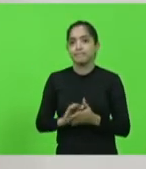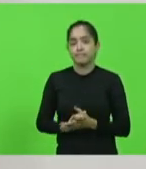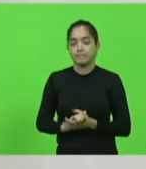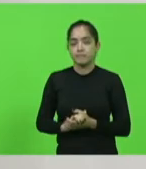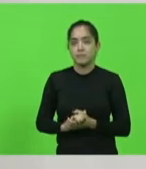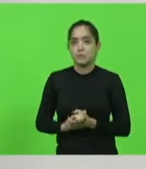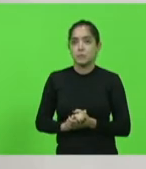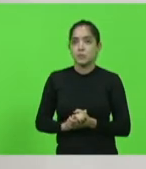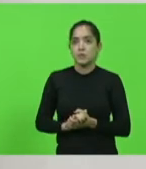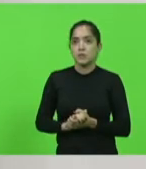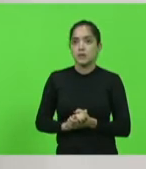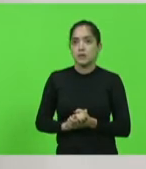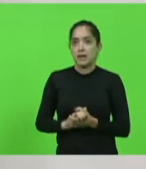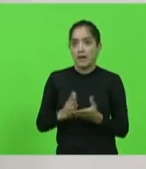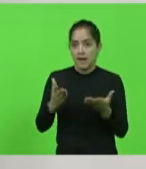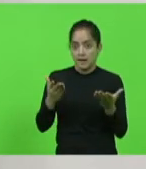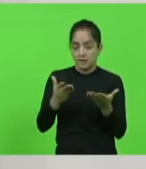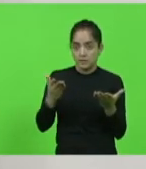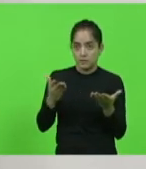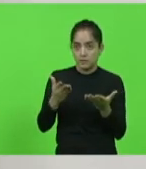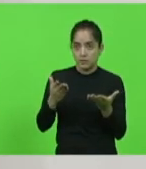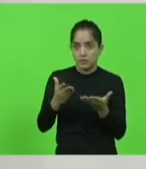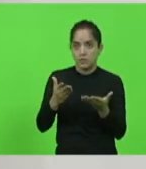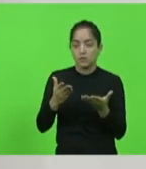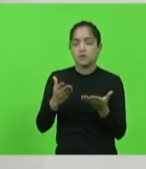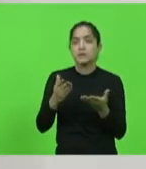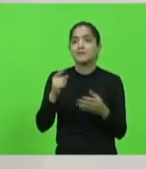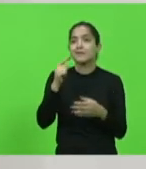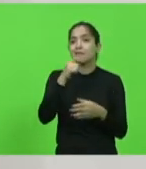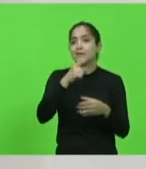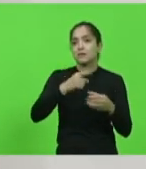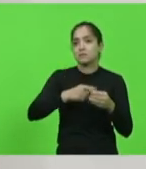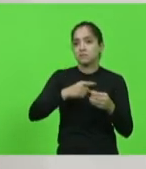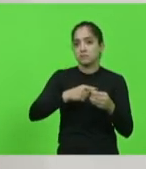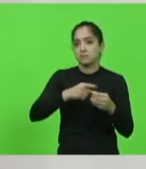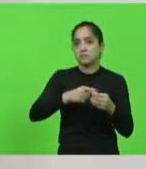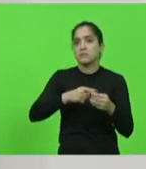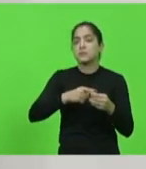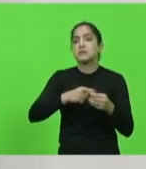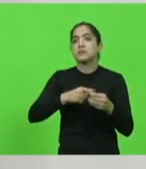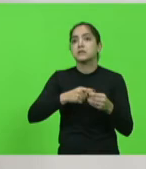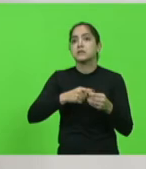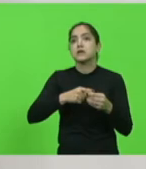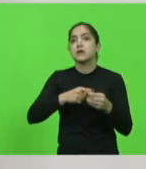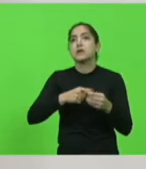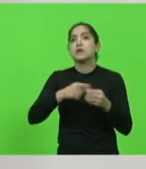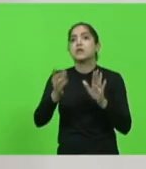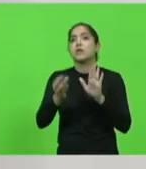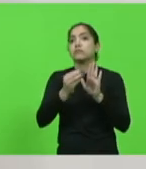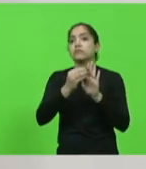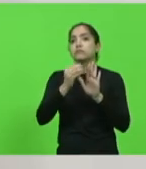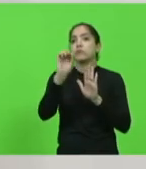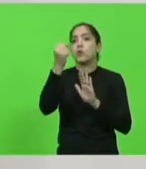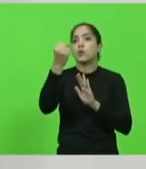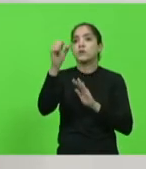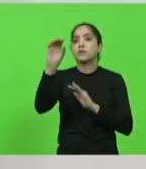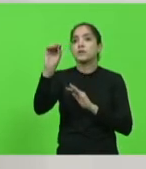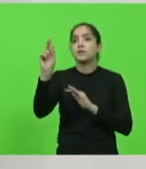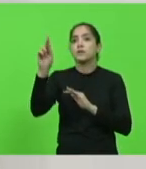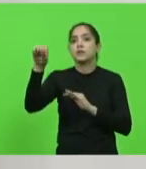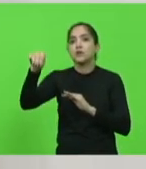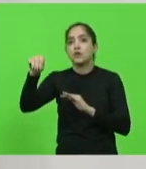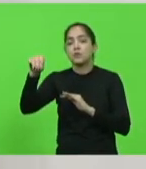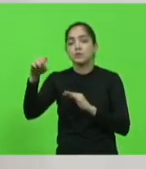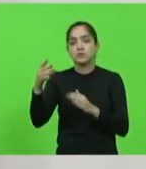Mas, inclusive, agora, lá em Pinhalzinho, colocaram uma que é de 80 quilômetros por hora, que virou uma piada. Porque,